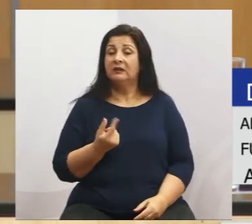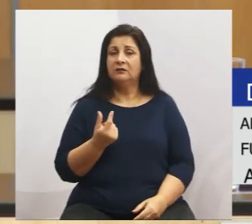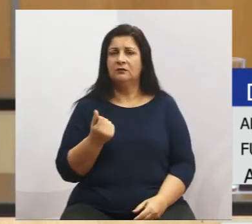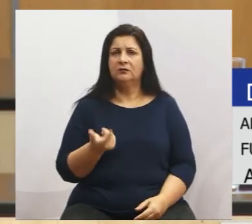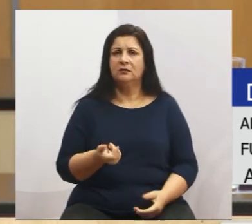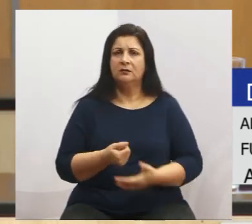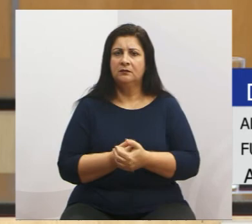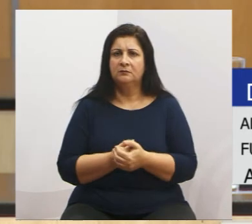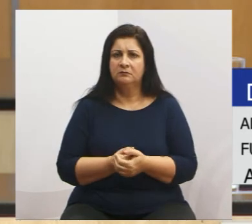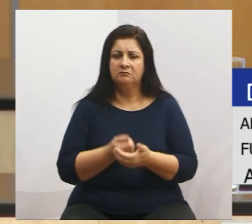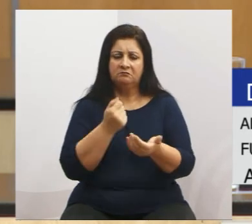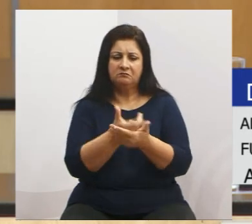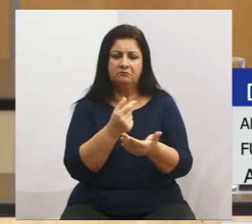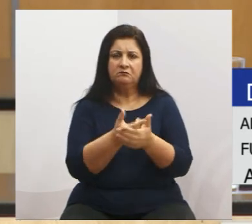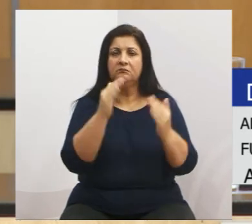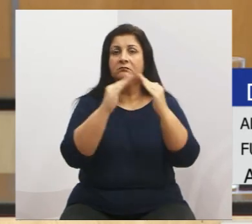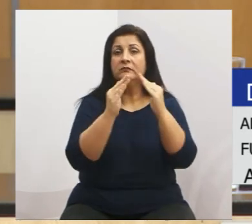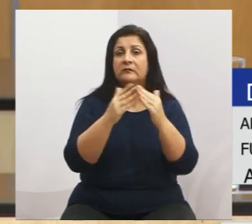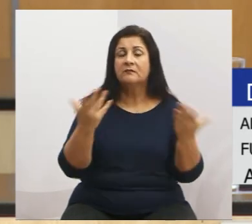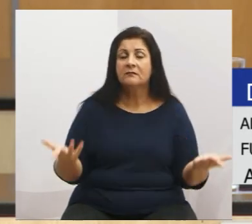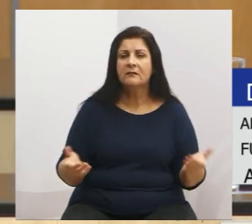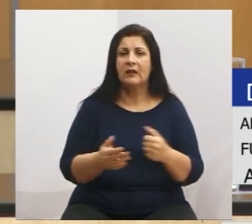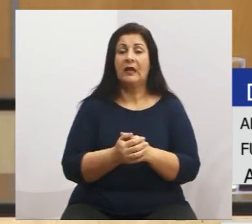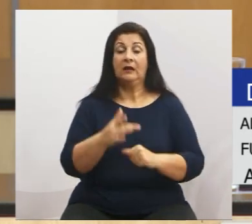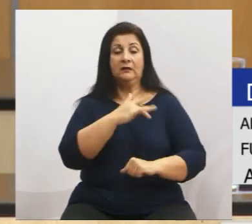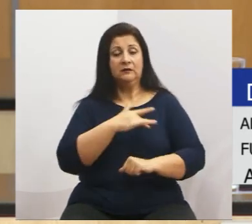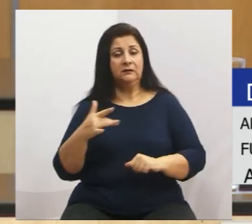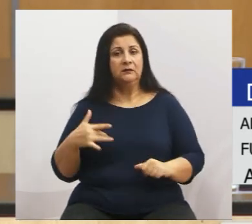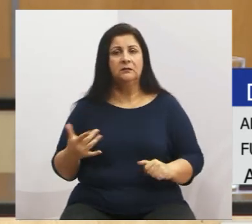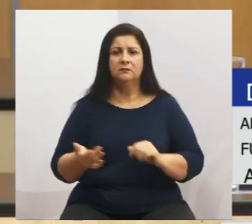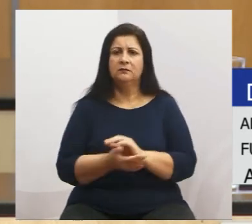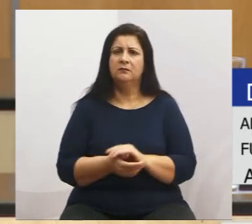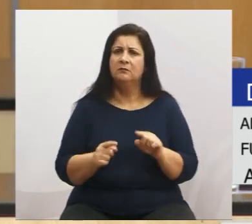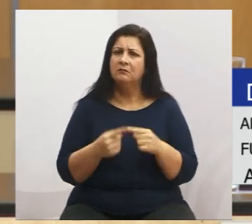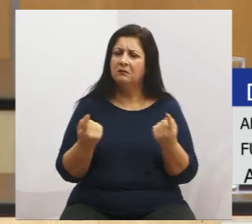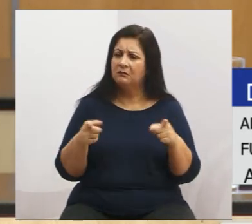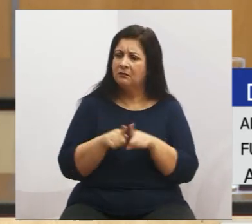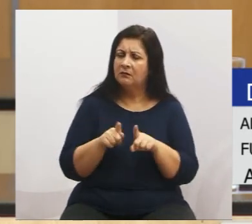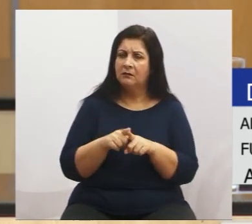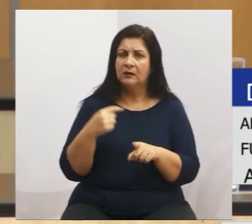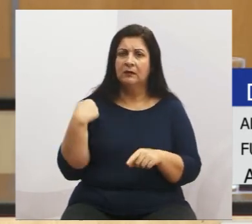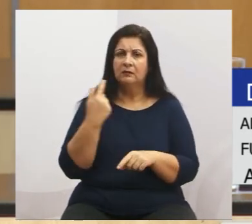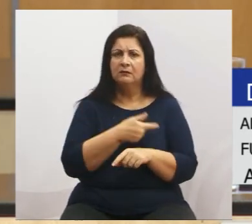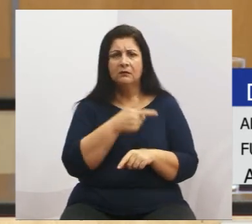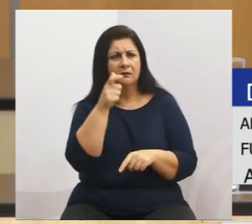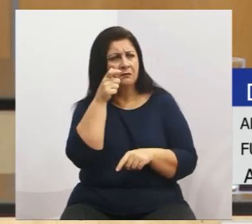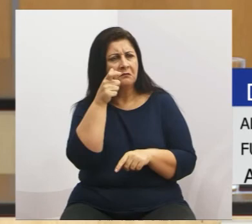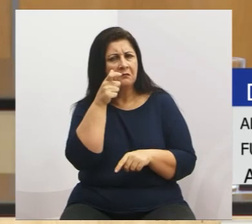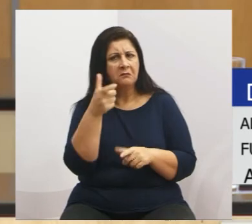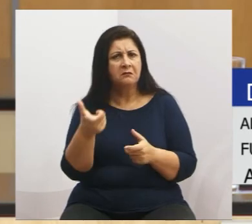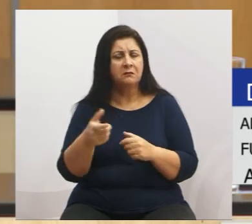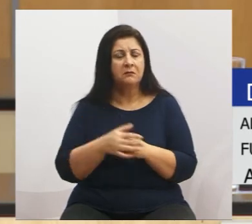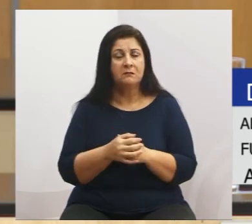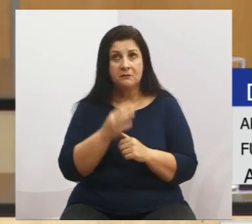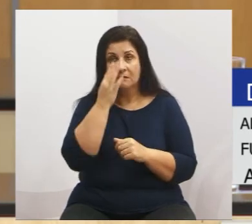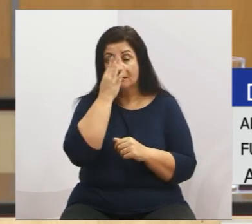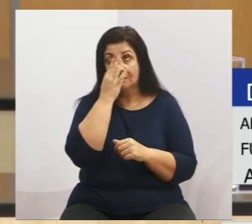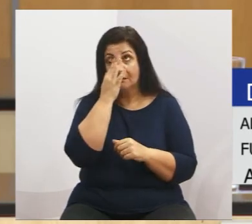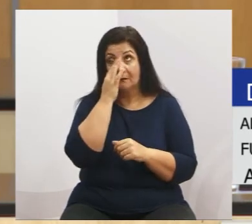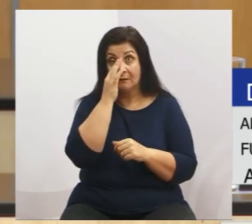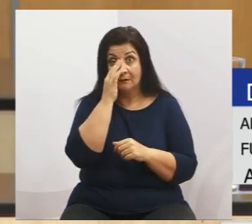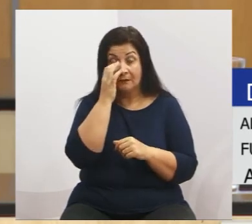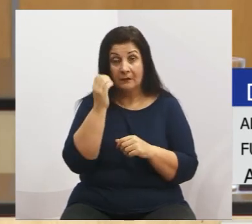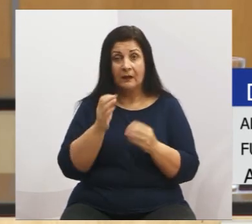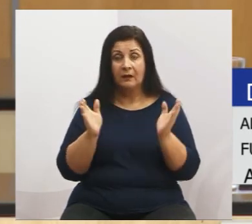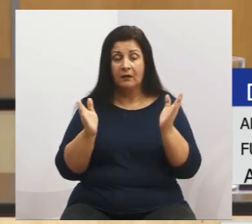para investir, para fazer moradia, para investir na saúde, mas, ao mesmo tempo, a gente começa a ver que, se não, na